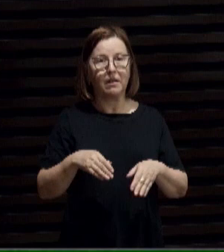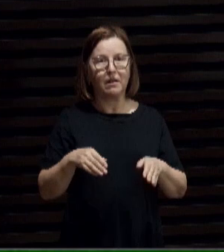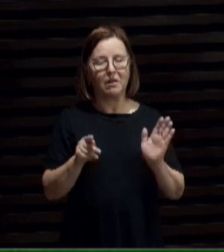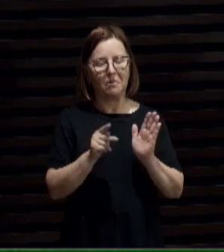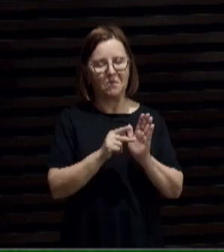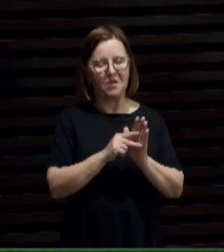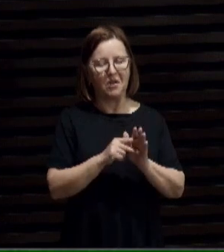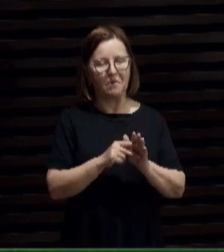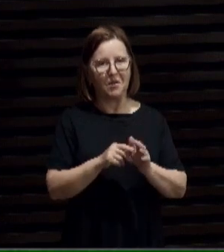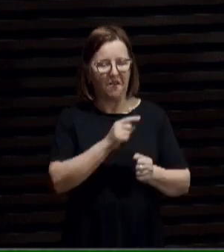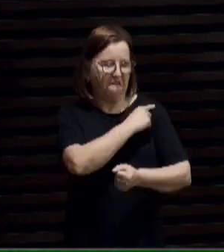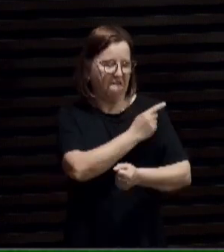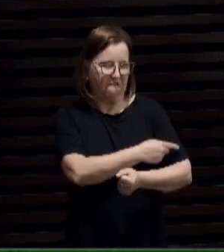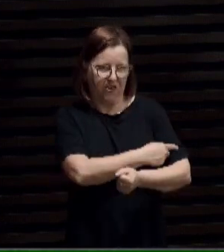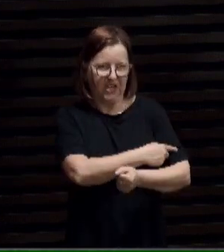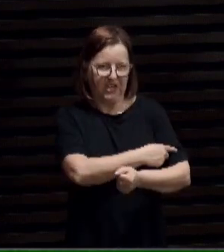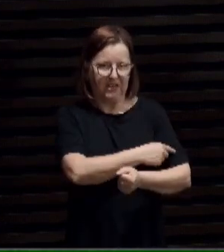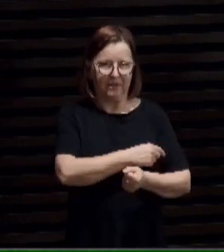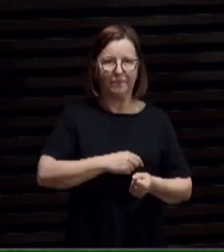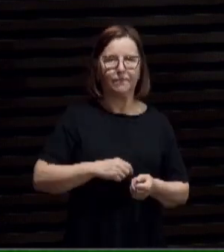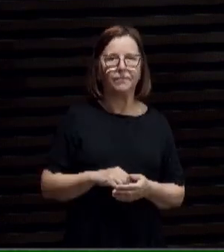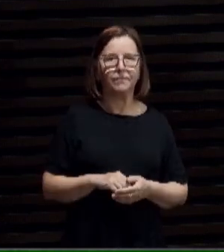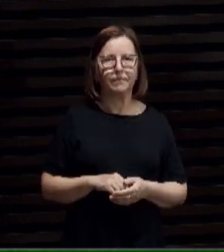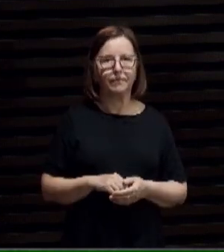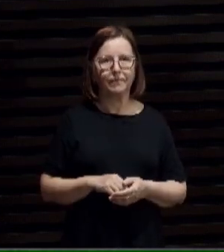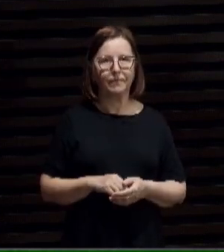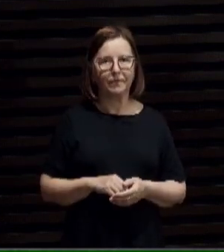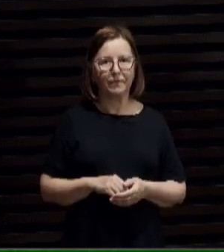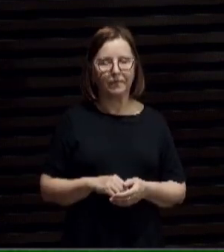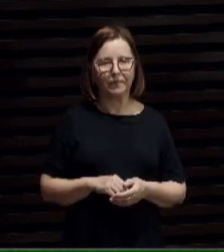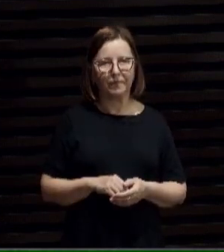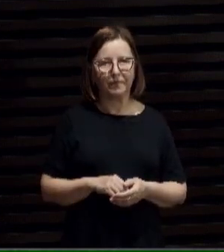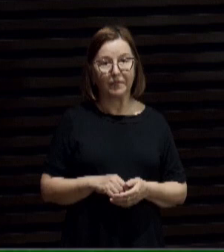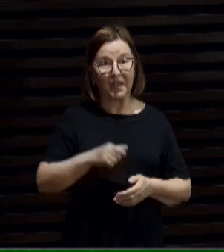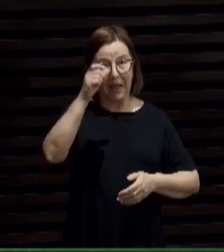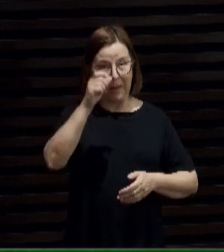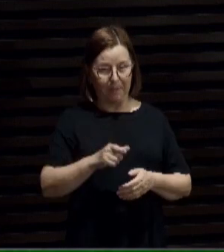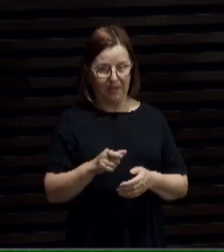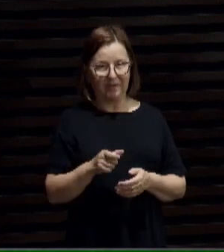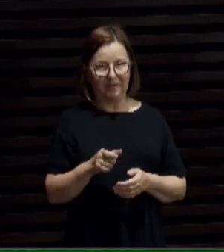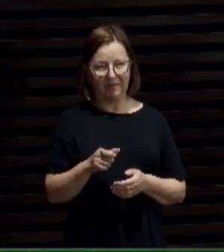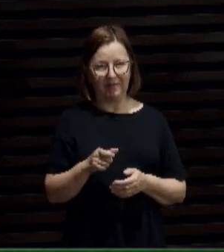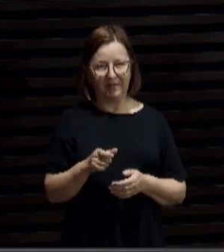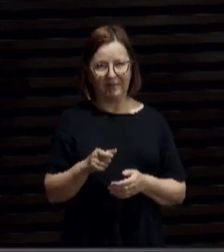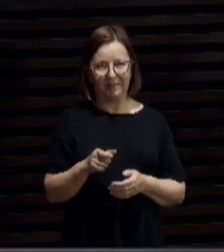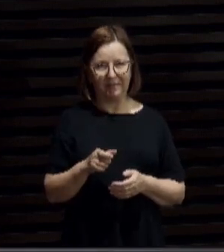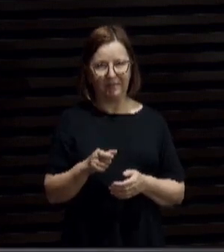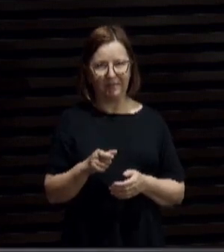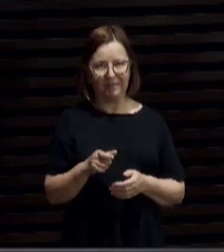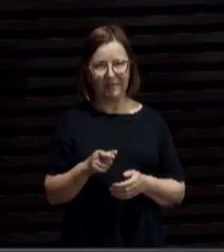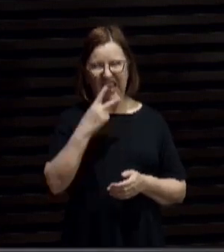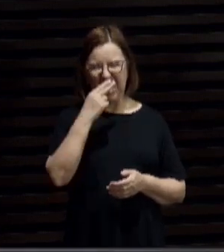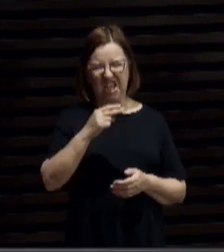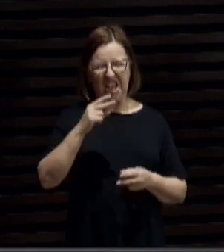sua conta própria. Aquele que conta com a vitória desta maneira está